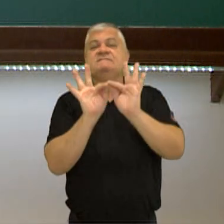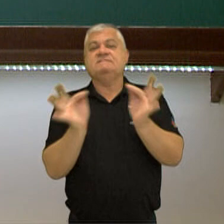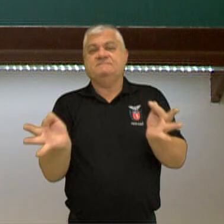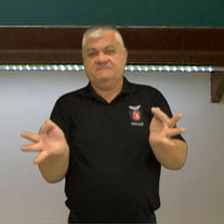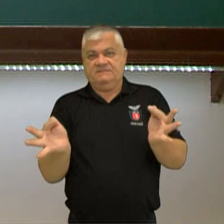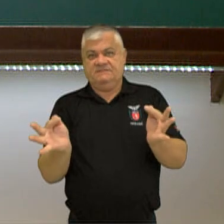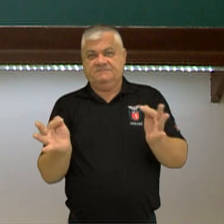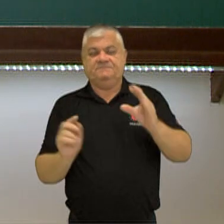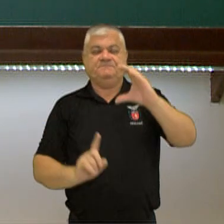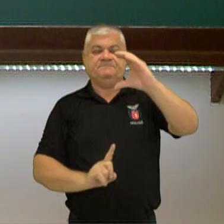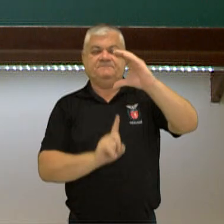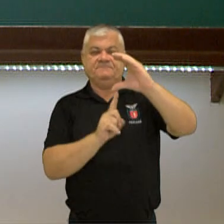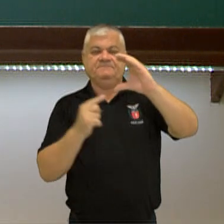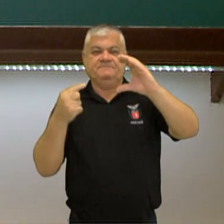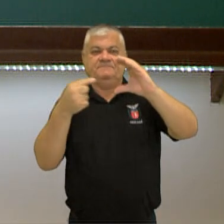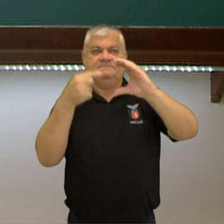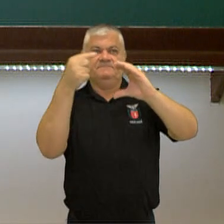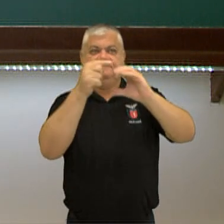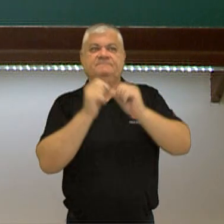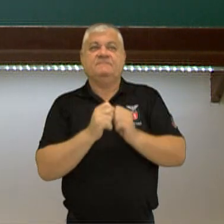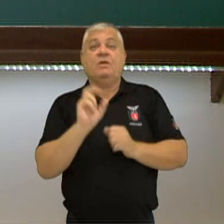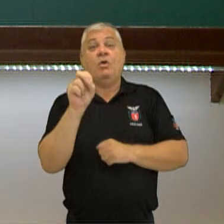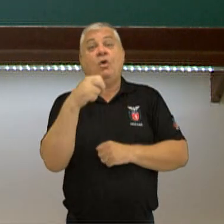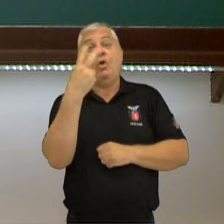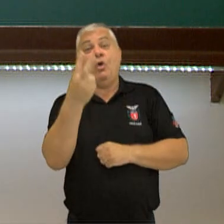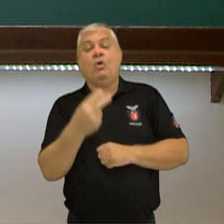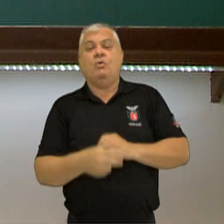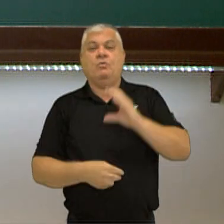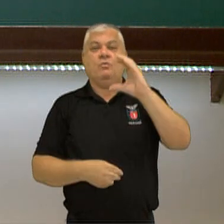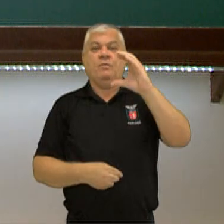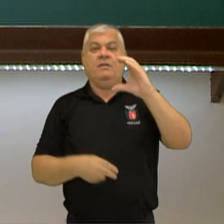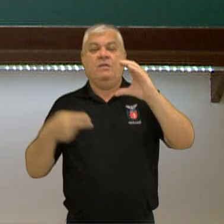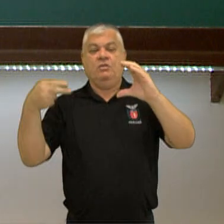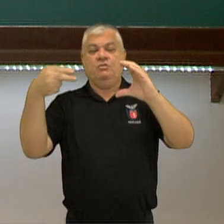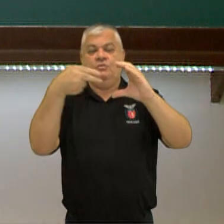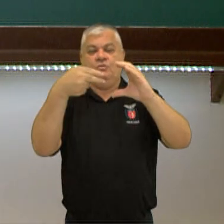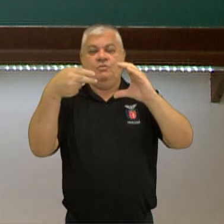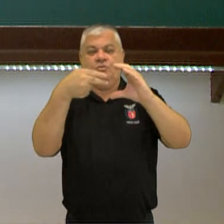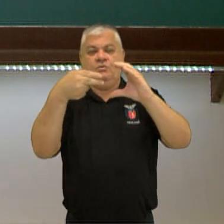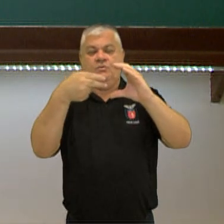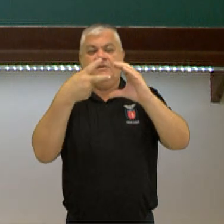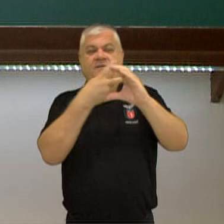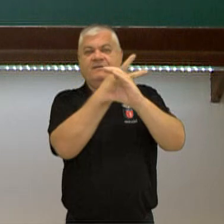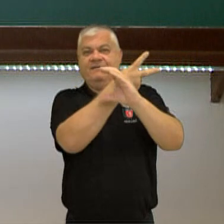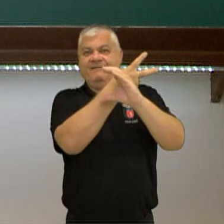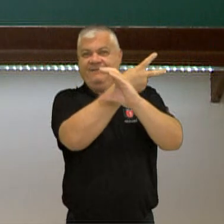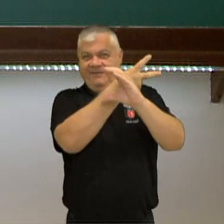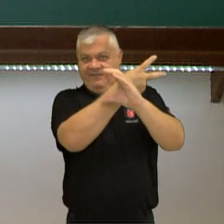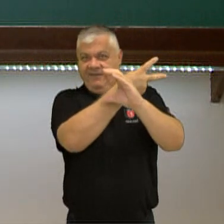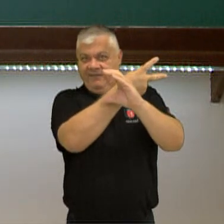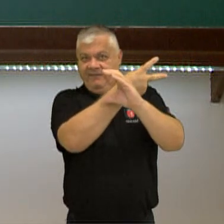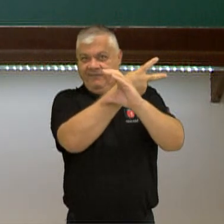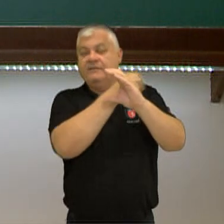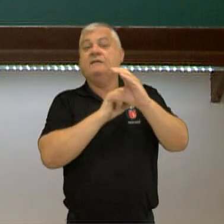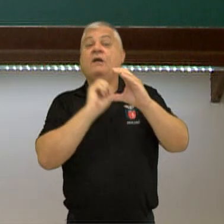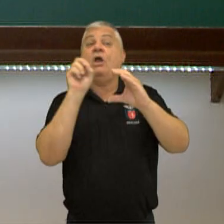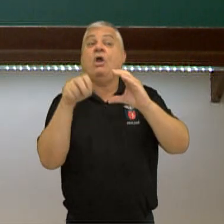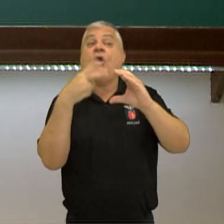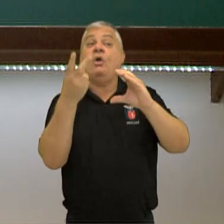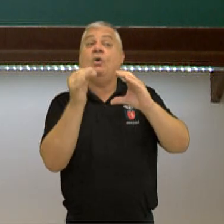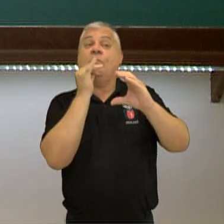tá? Ele pode fazer uma ligação dupla e 2 simples. Ele pode fazer